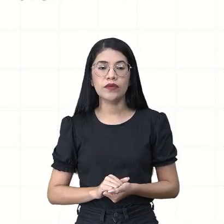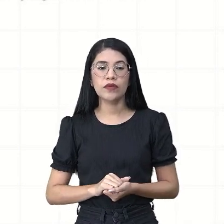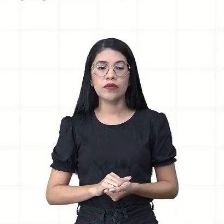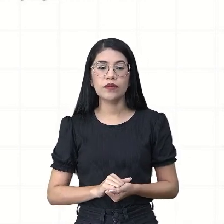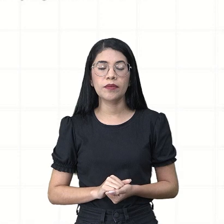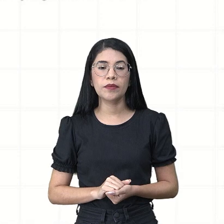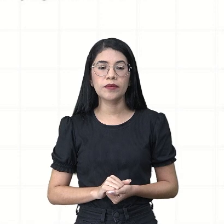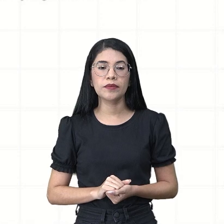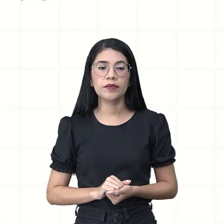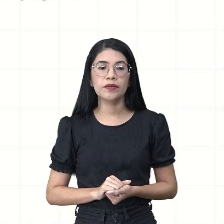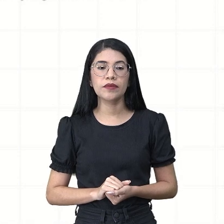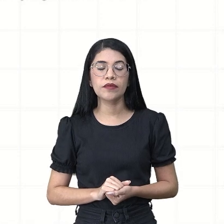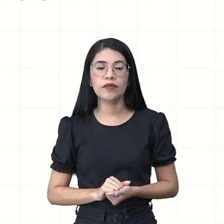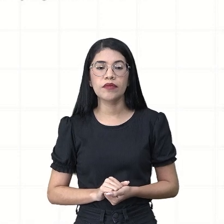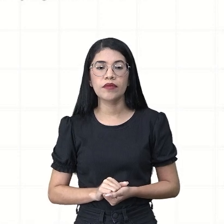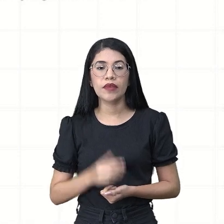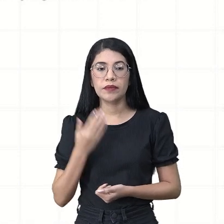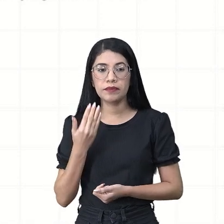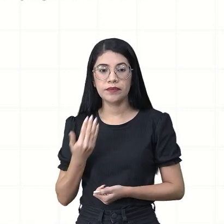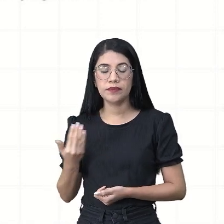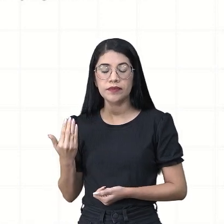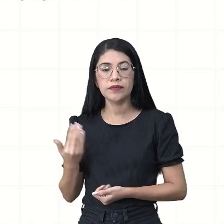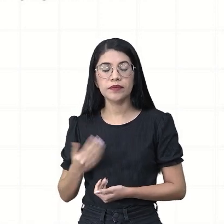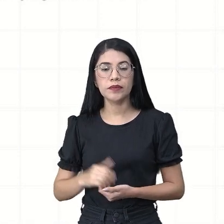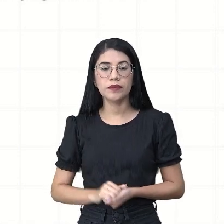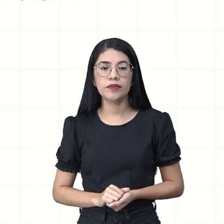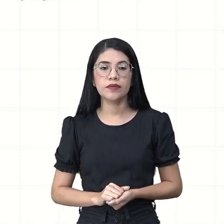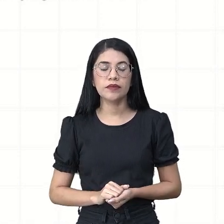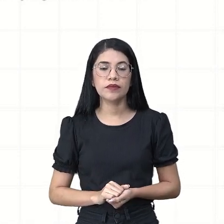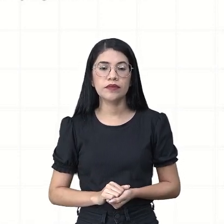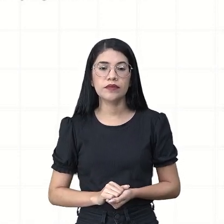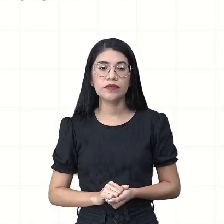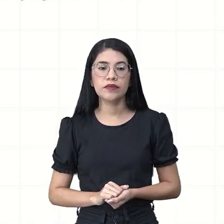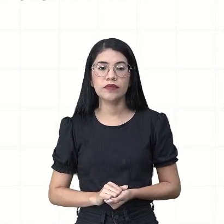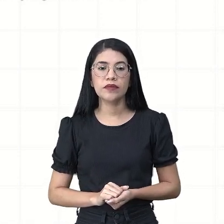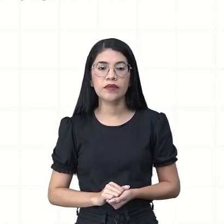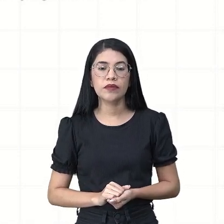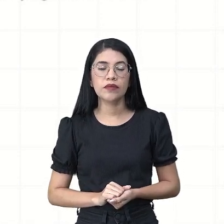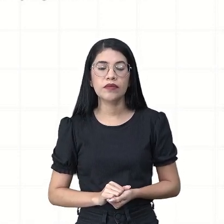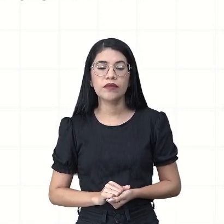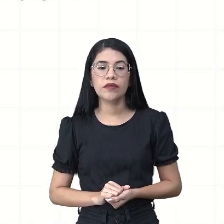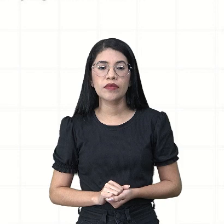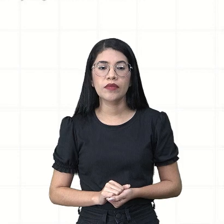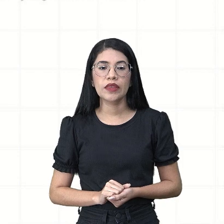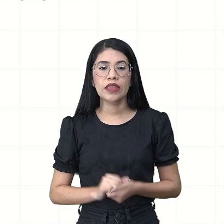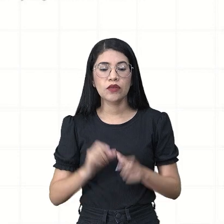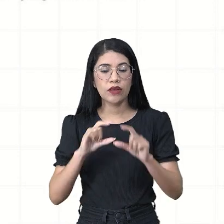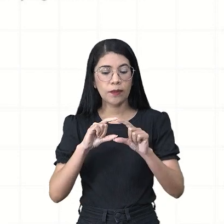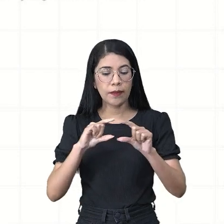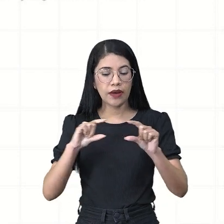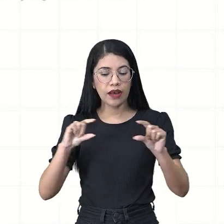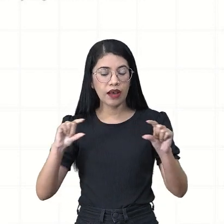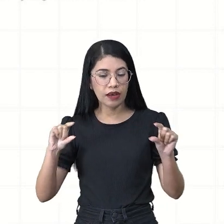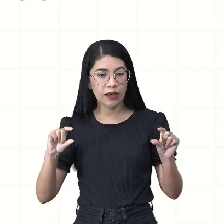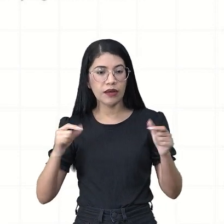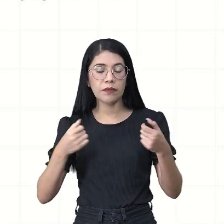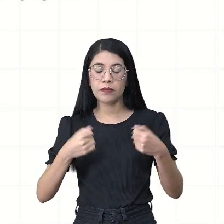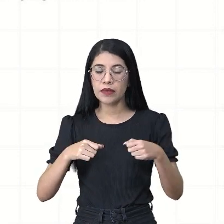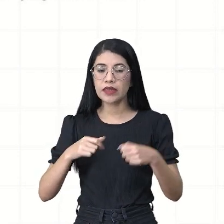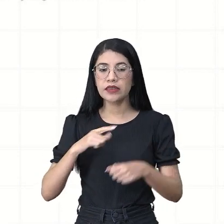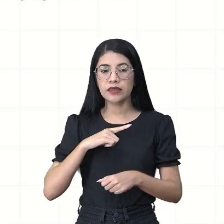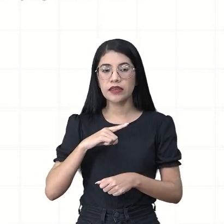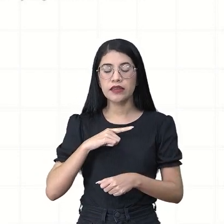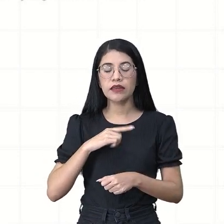ser o próprio 6. Então, vamos aqui escrever todo esse número, se não fosse a notação científica, ia ser